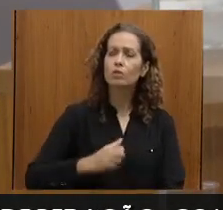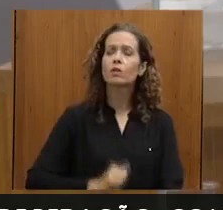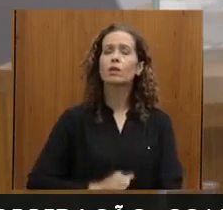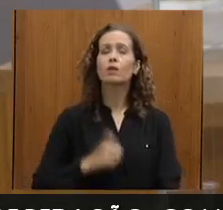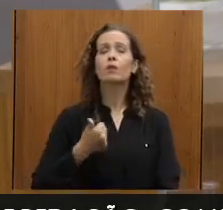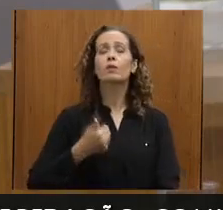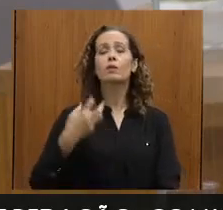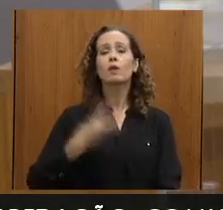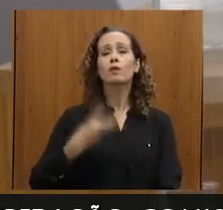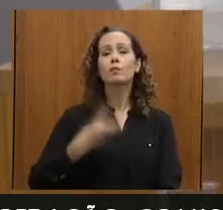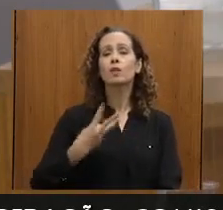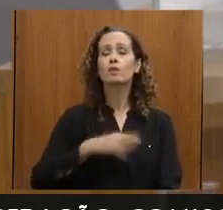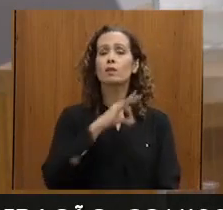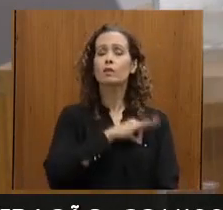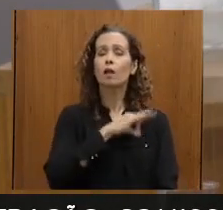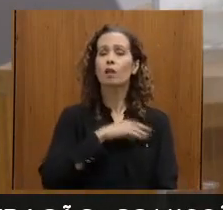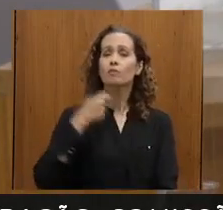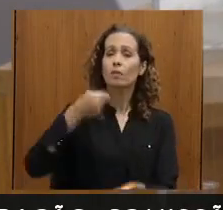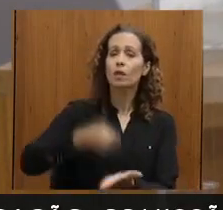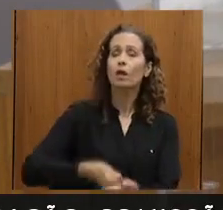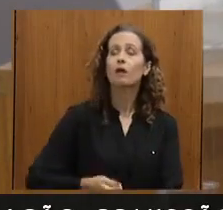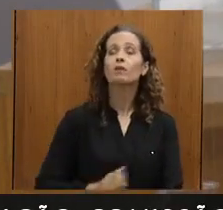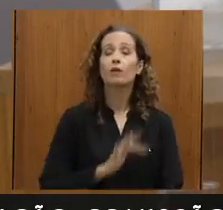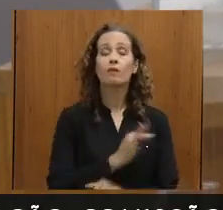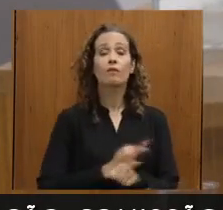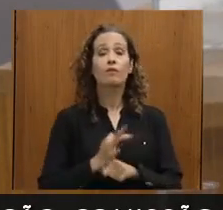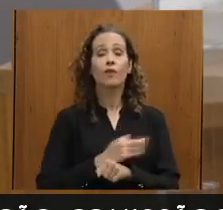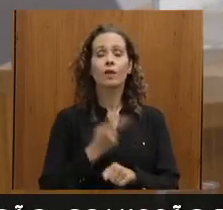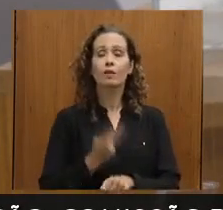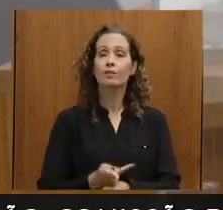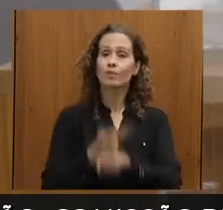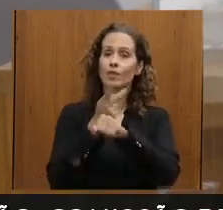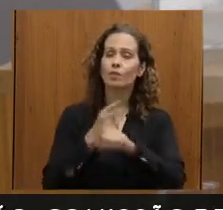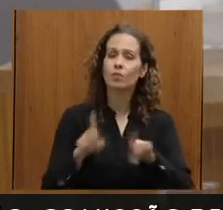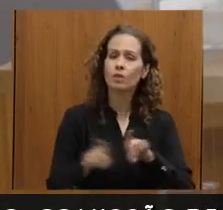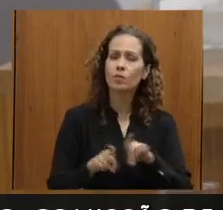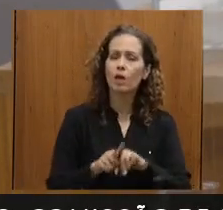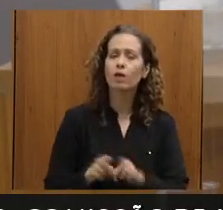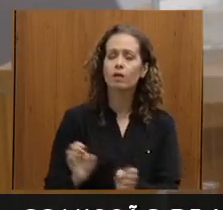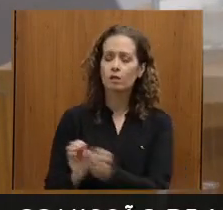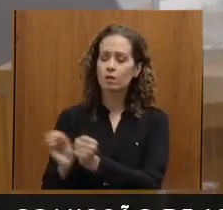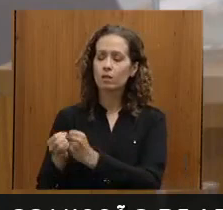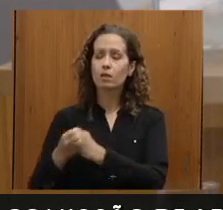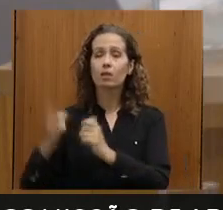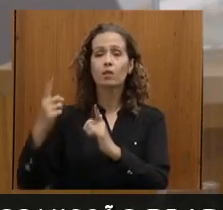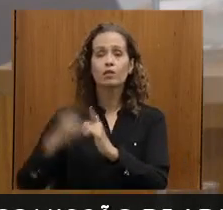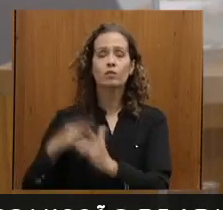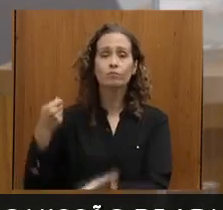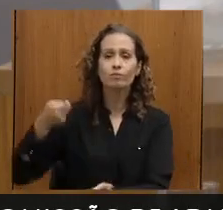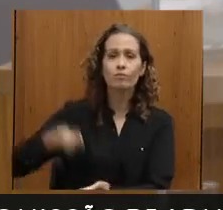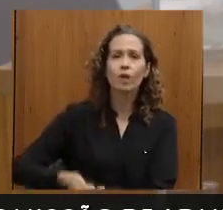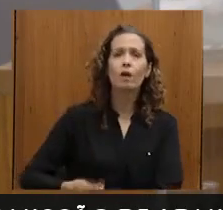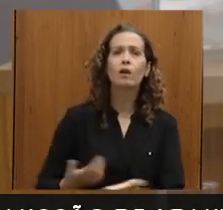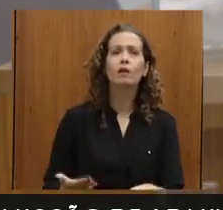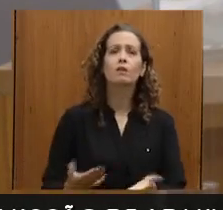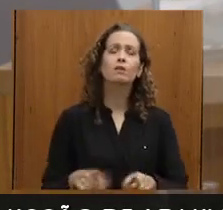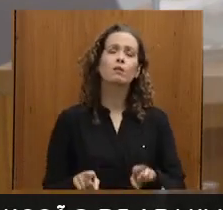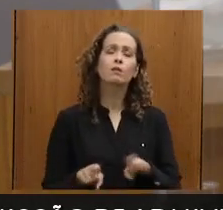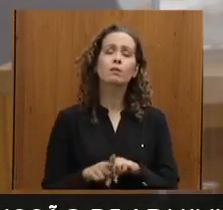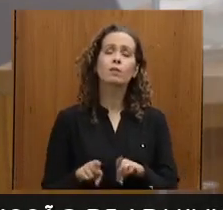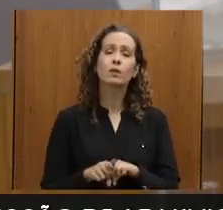a retomada do pagamento das férias-prêmio, o pagamento da dívida dos municípios, o pagamento da dívida da saúde dos municípios também.